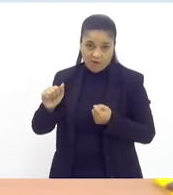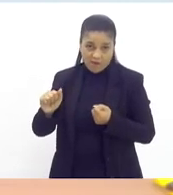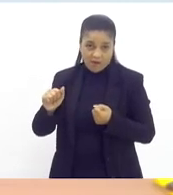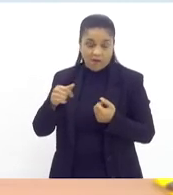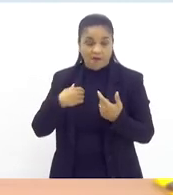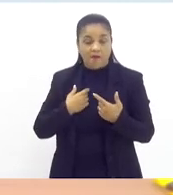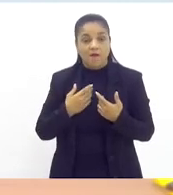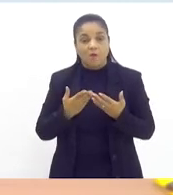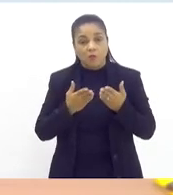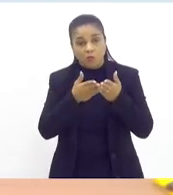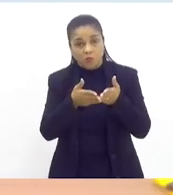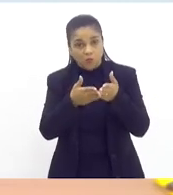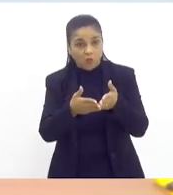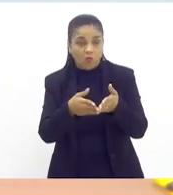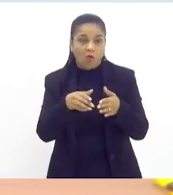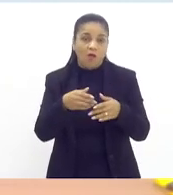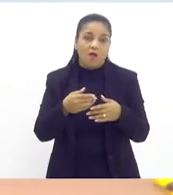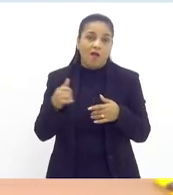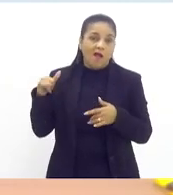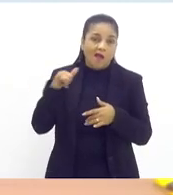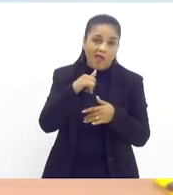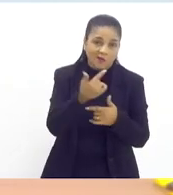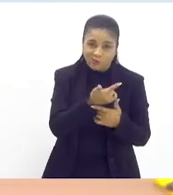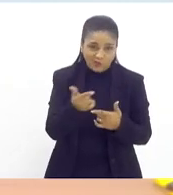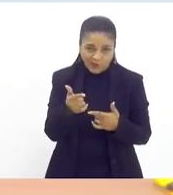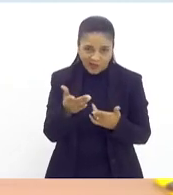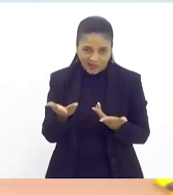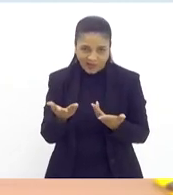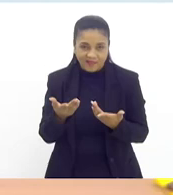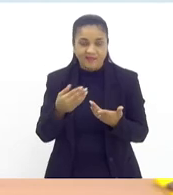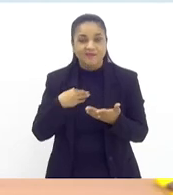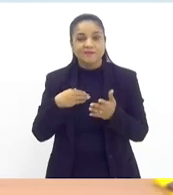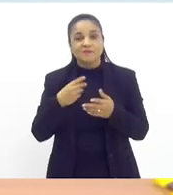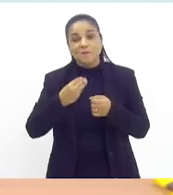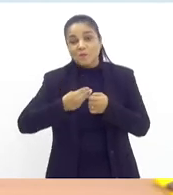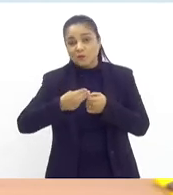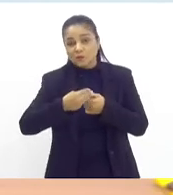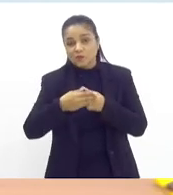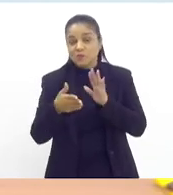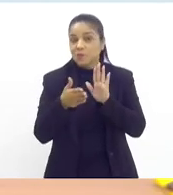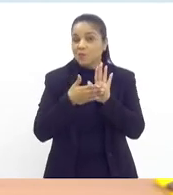aéreos. Do ponto de vista dos municípios, propõe-se